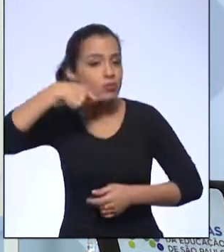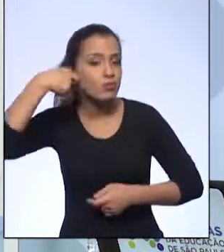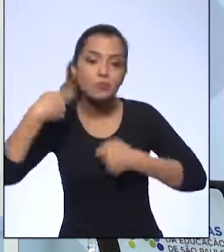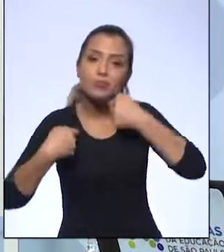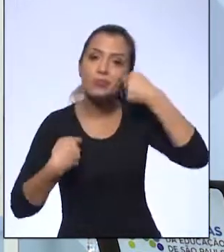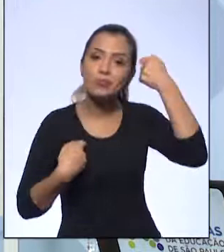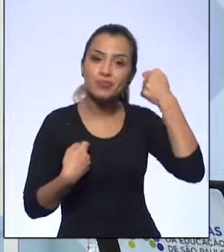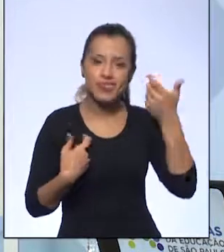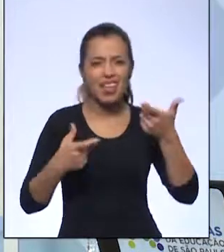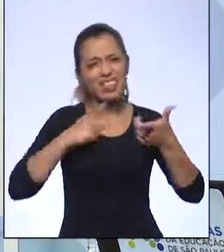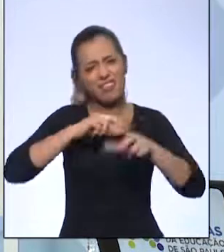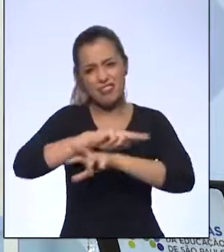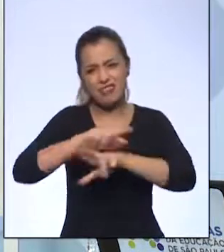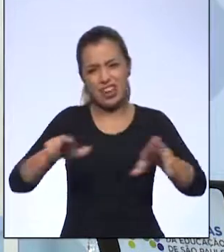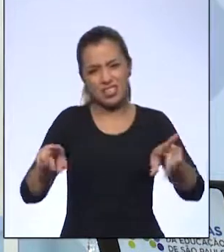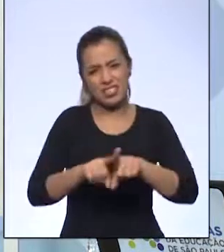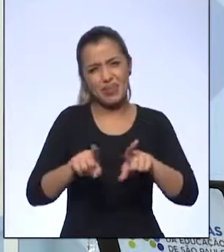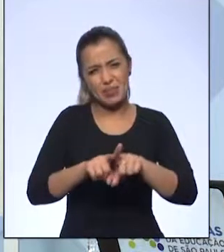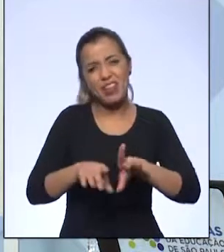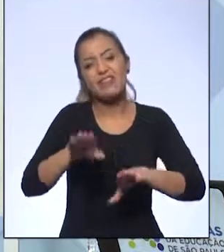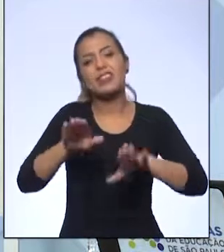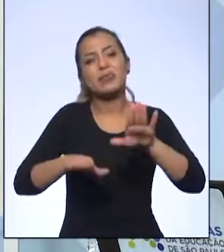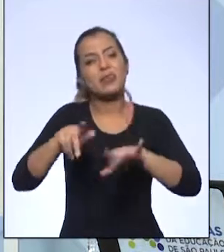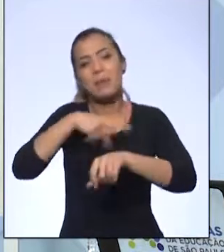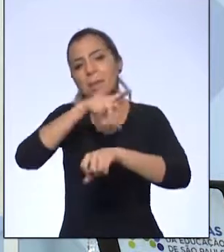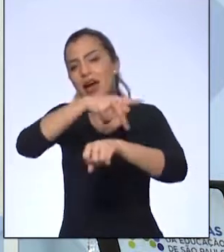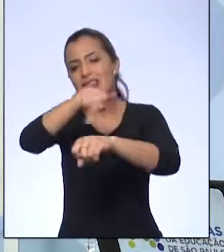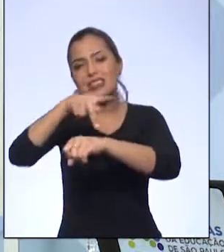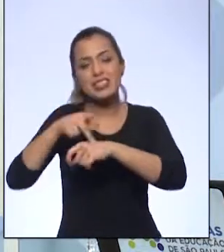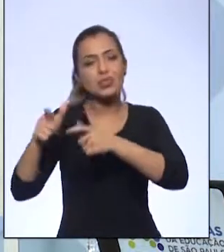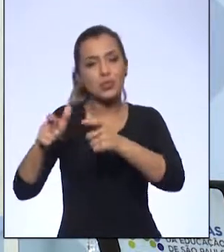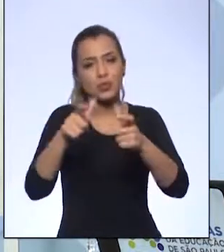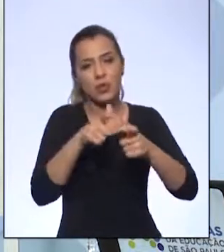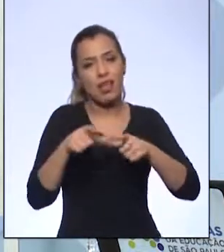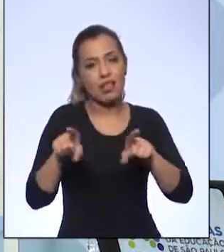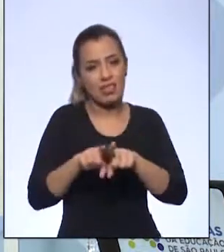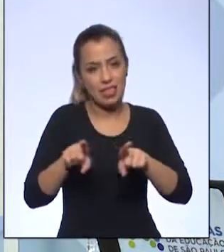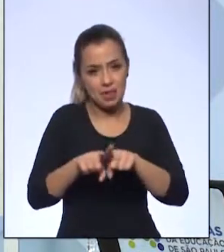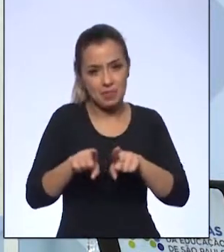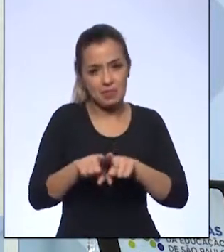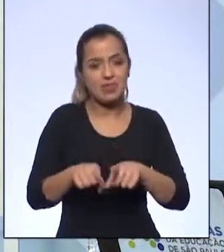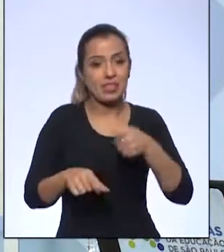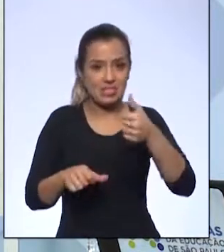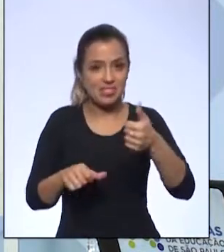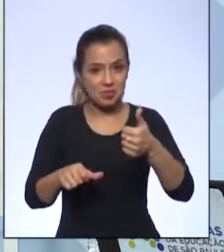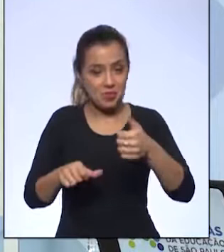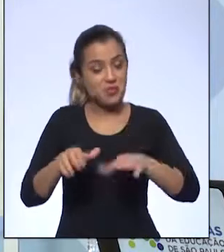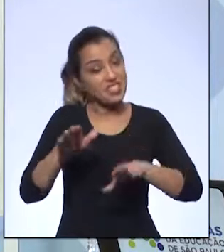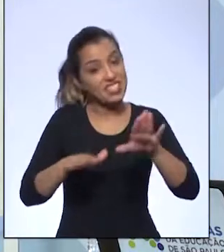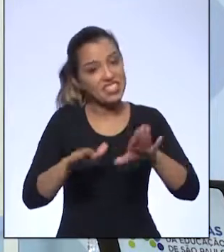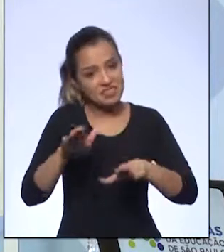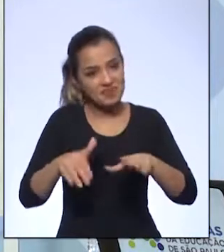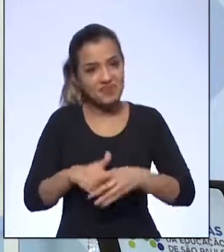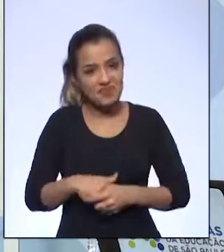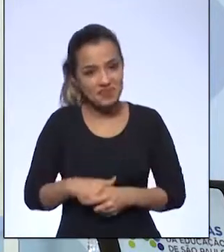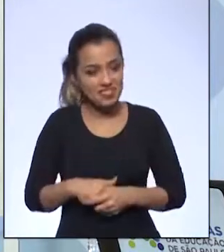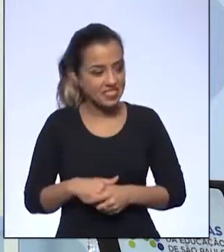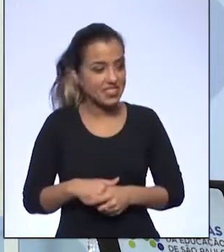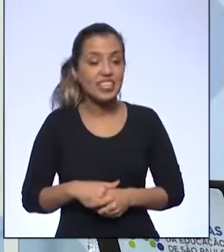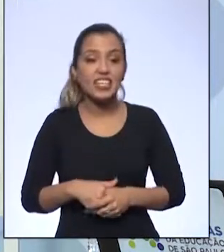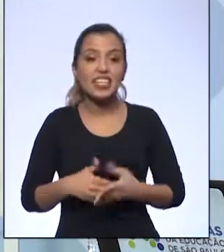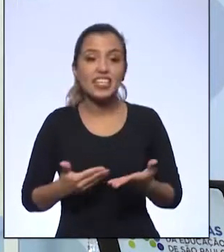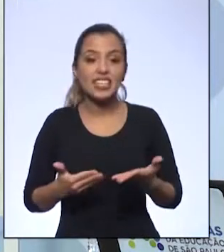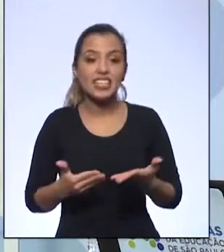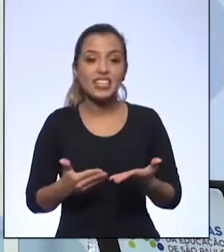outros nomes também, mas vai depender aí do país, da região. Mas shaver também é a maneira de você falar barbeador, né? Então, e como é que seria o